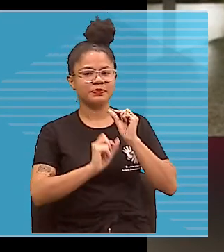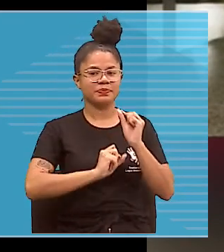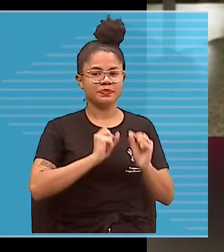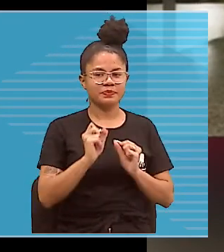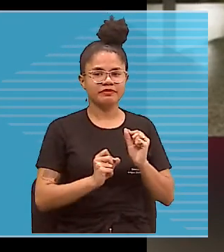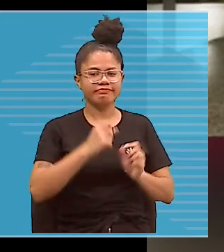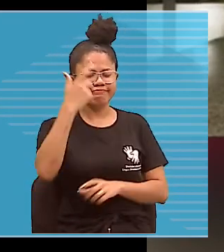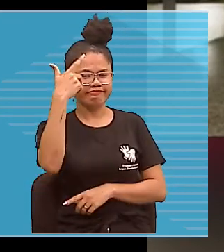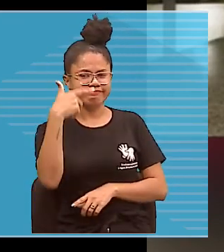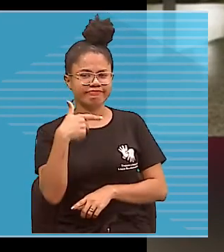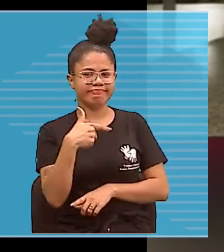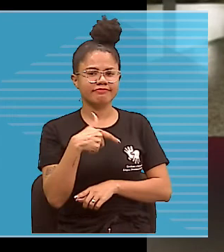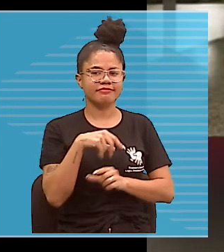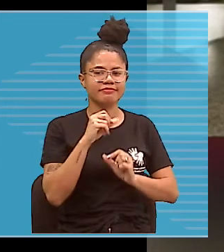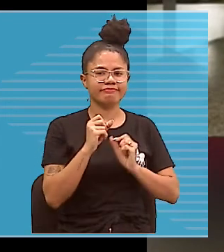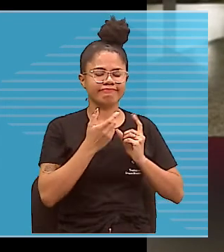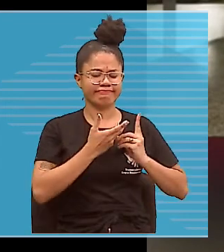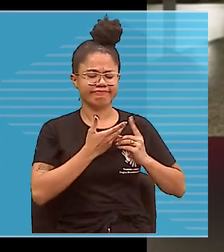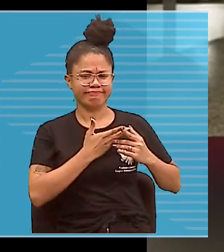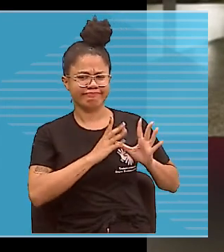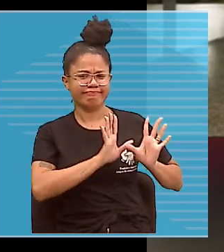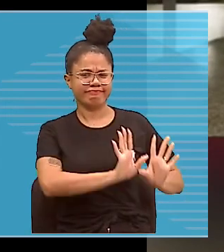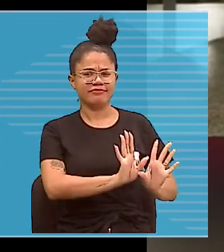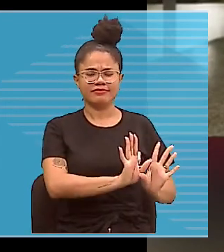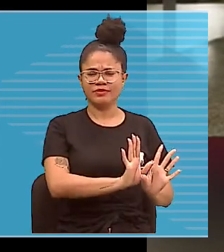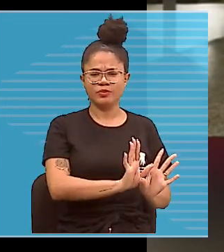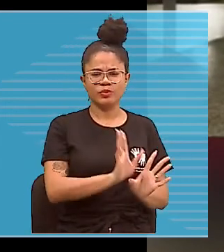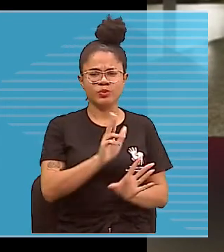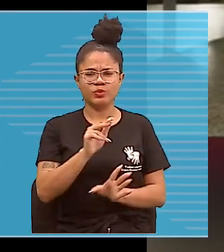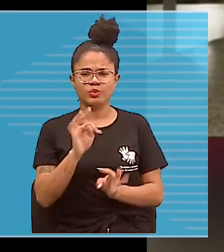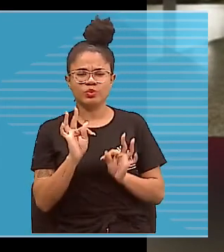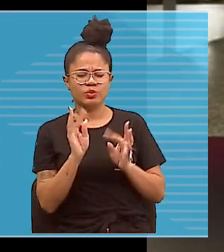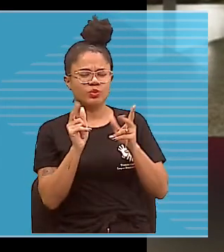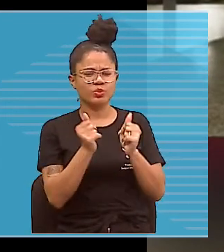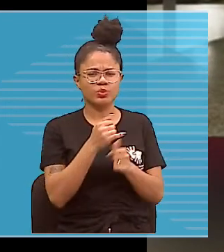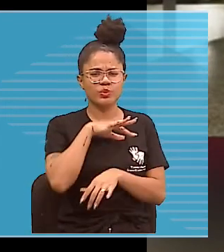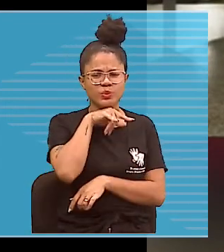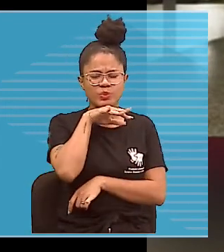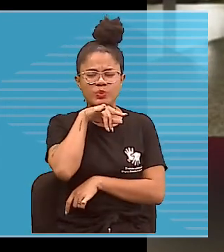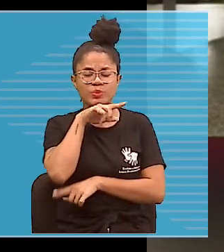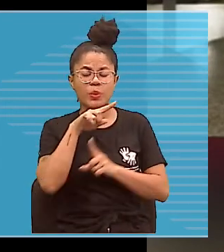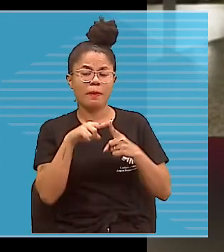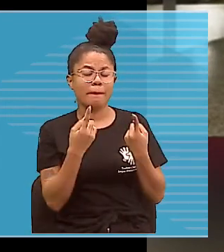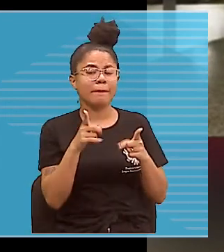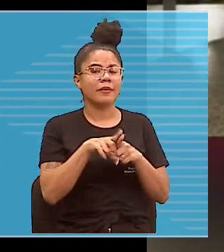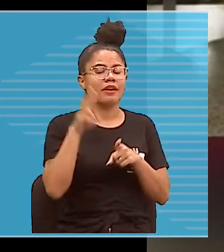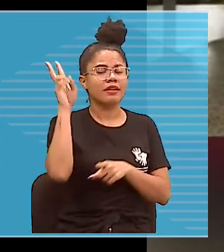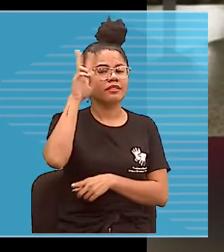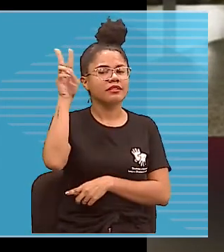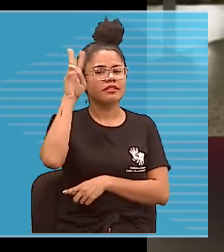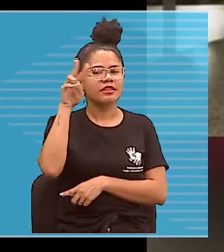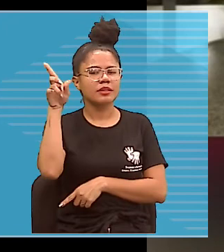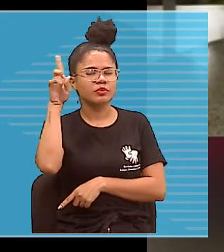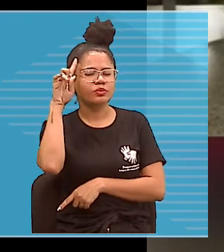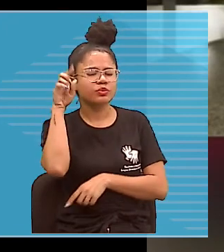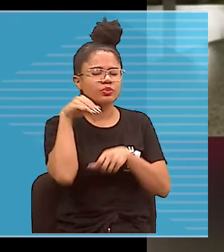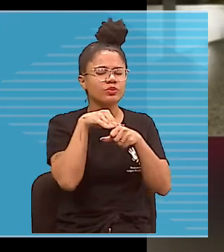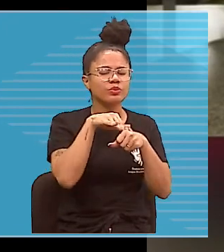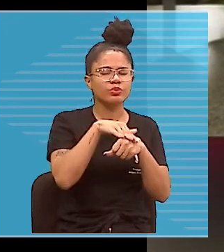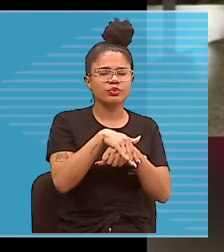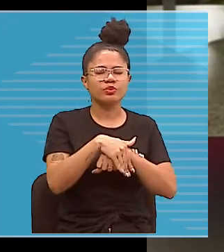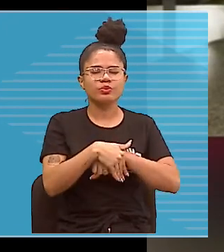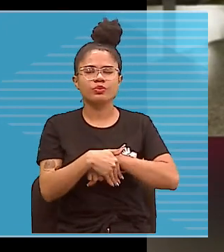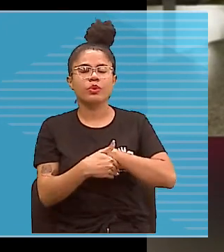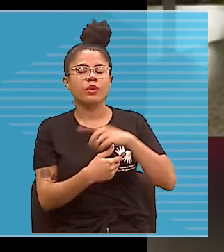Todas as noites tu vens pra acalmar a minha mente, e pondo no meu coração